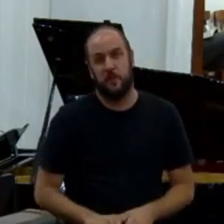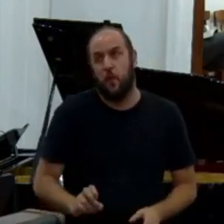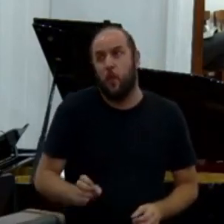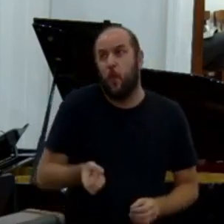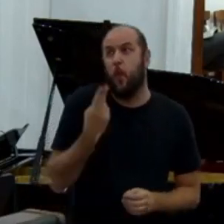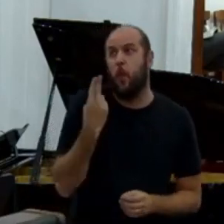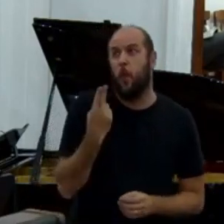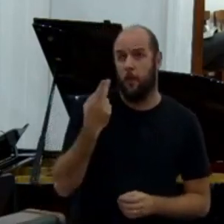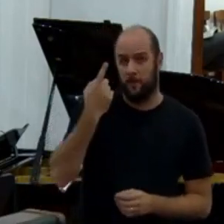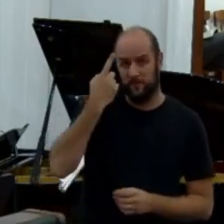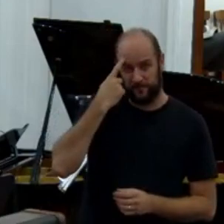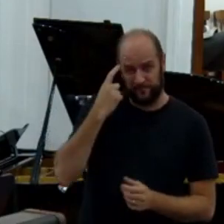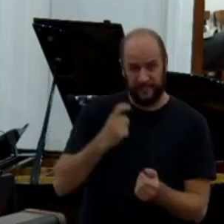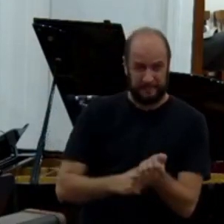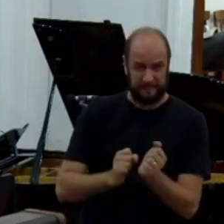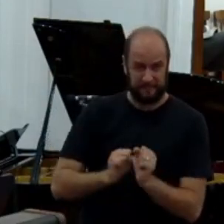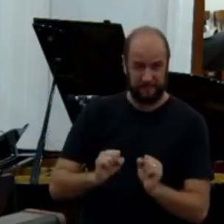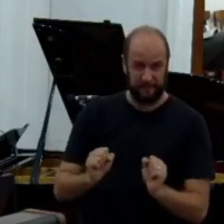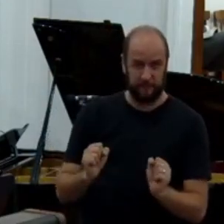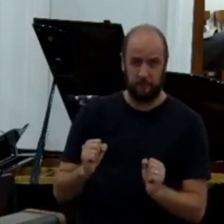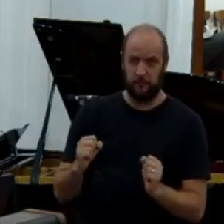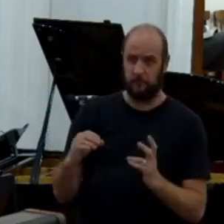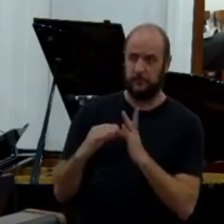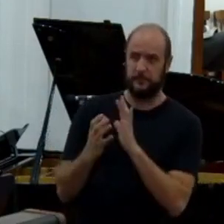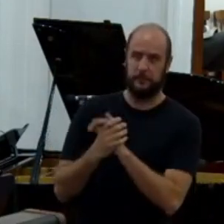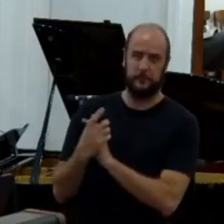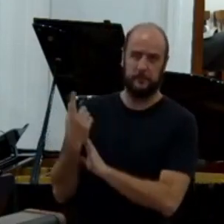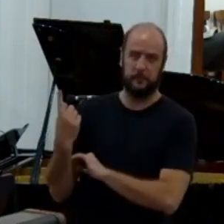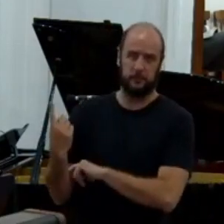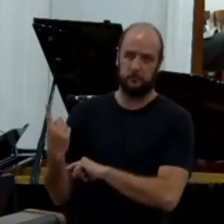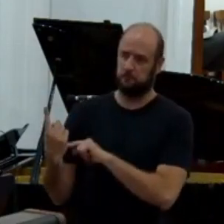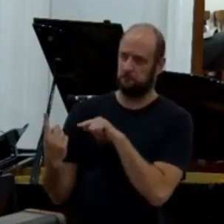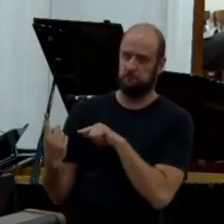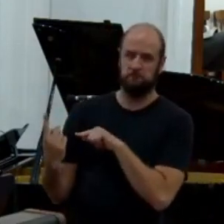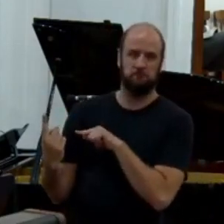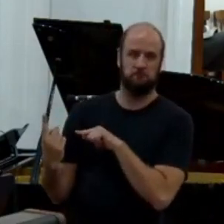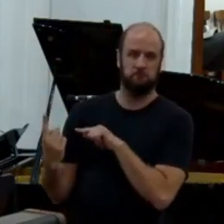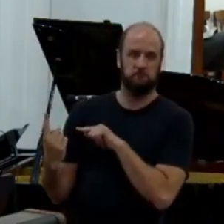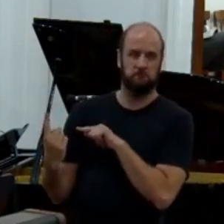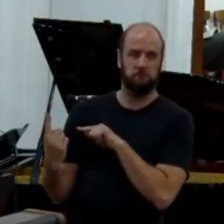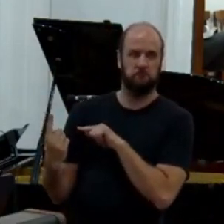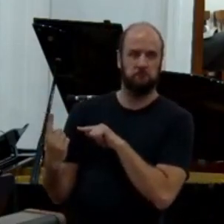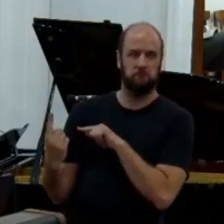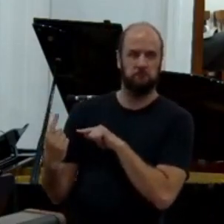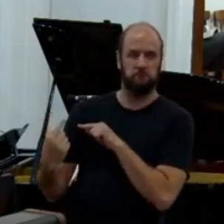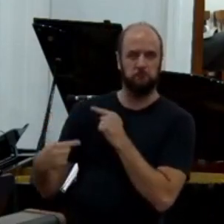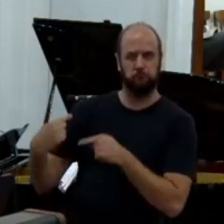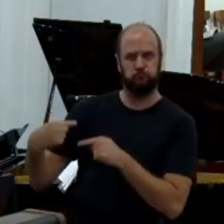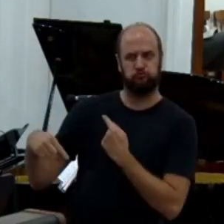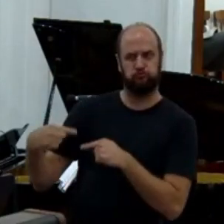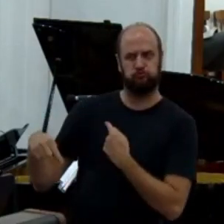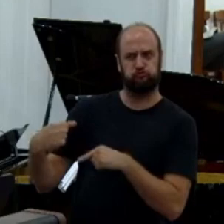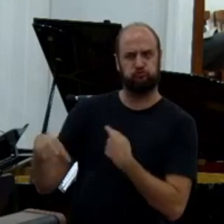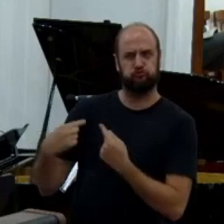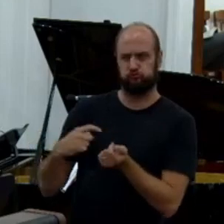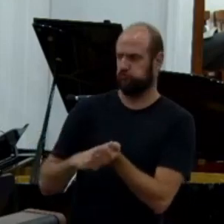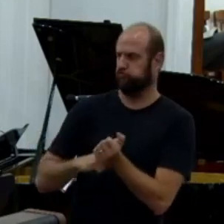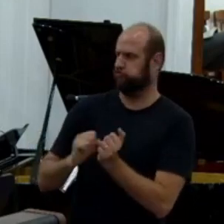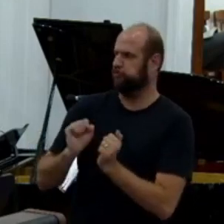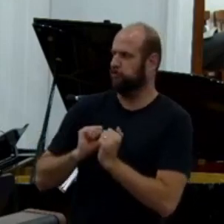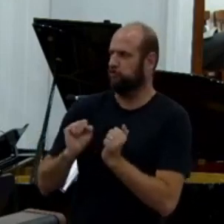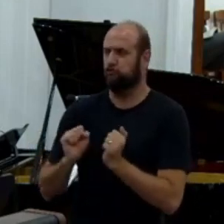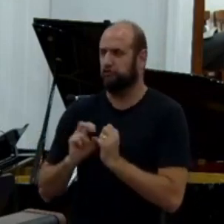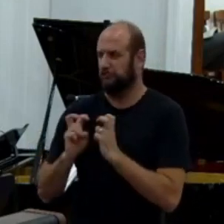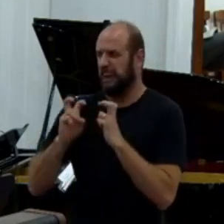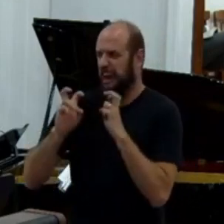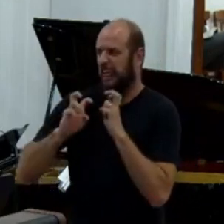Talvez o objeto da sua ira tenha sido o seu cônjuge, numa discussão um pouco mais